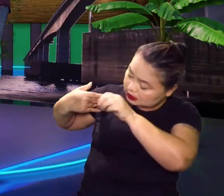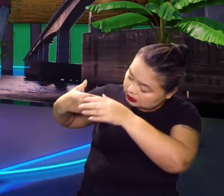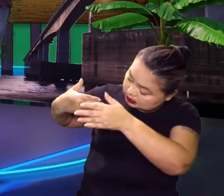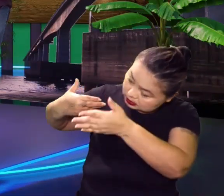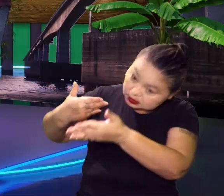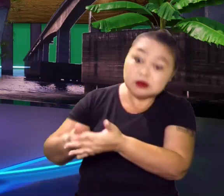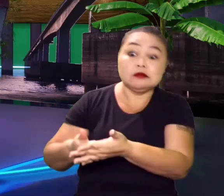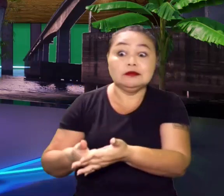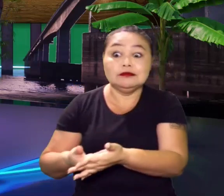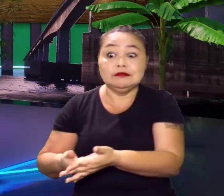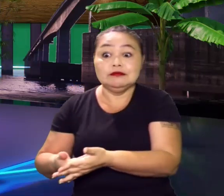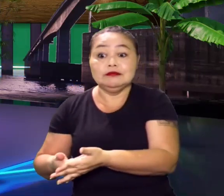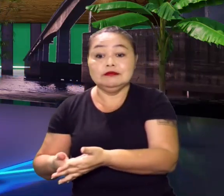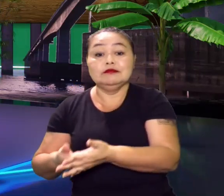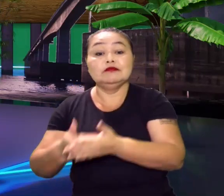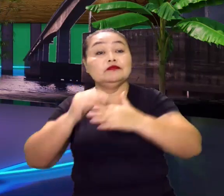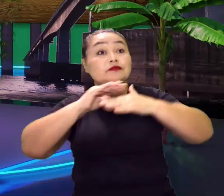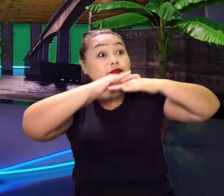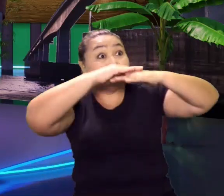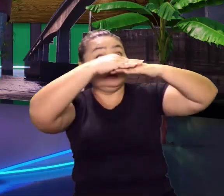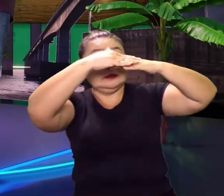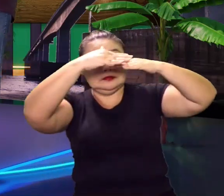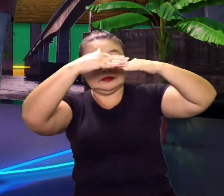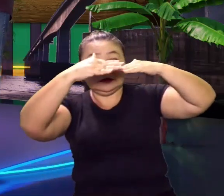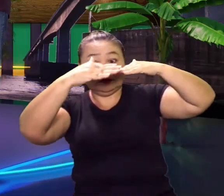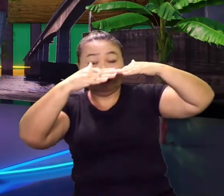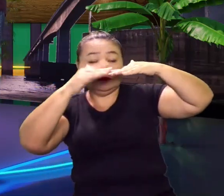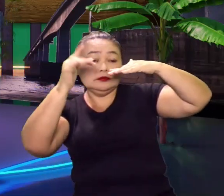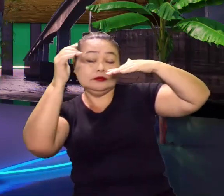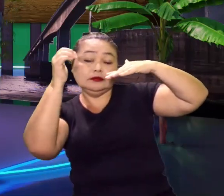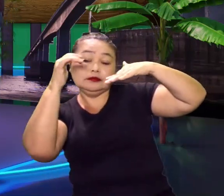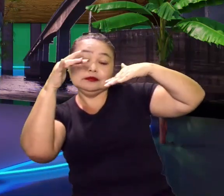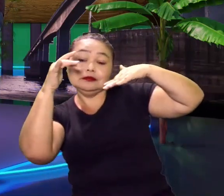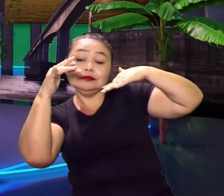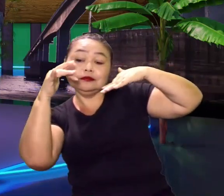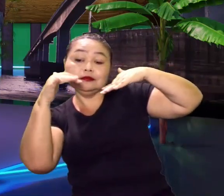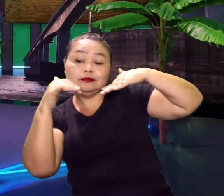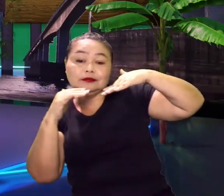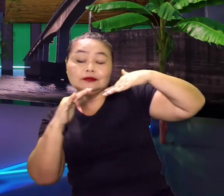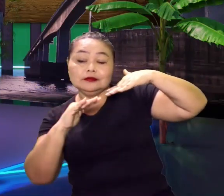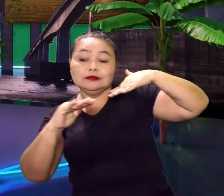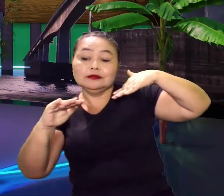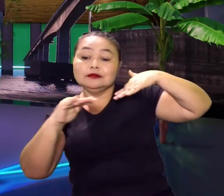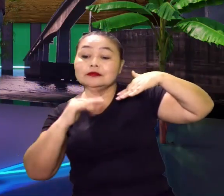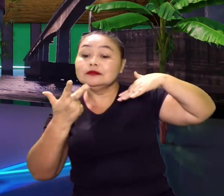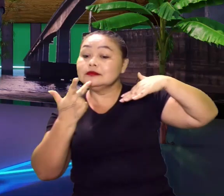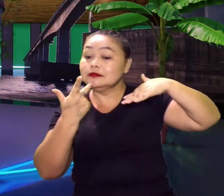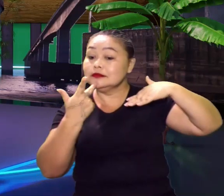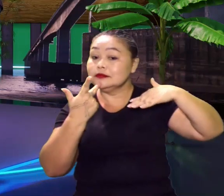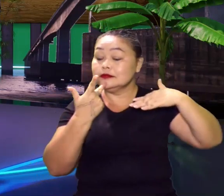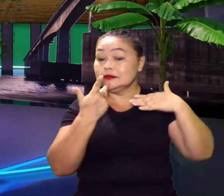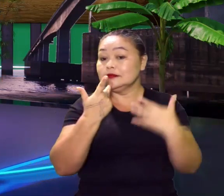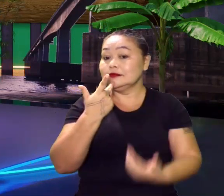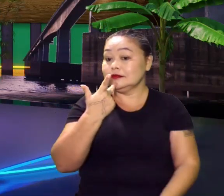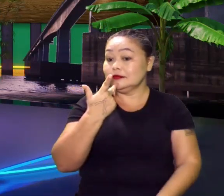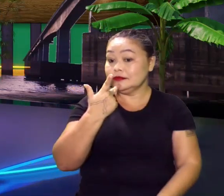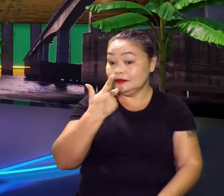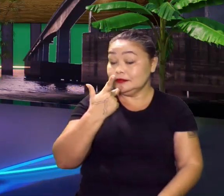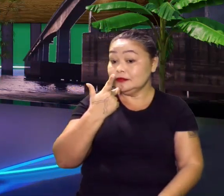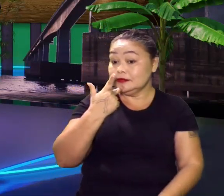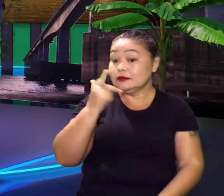E como nós falamos, está num planalto, ela vai depositar em áreas mais baixas. E como você falou, né,